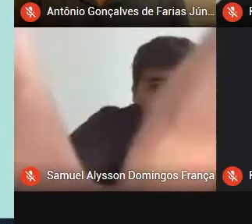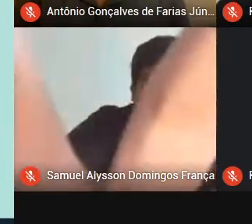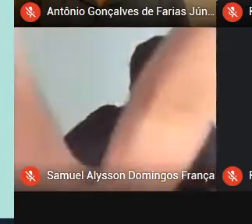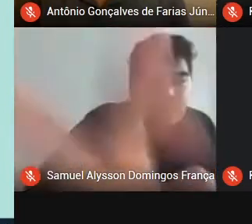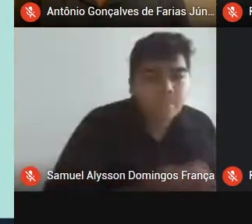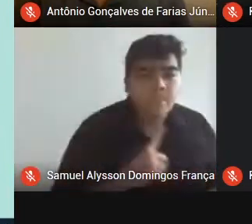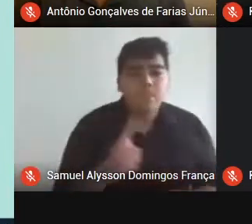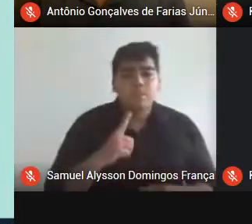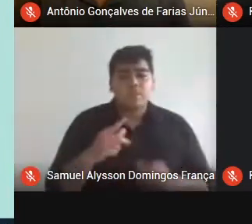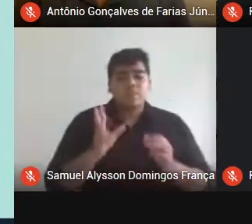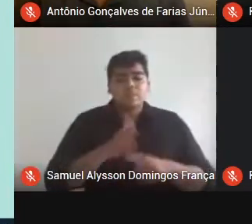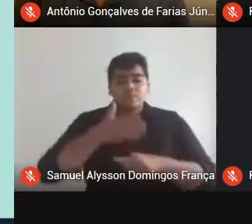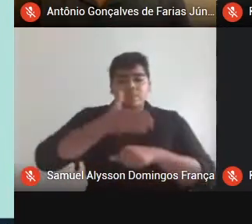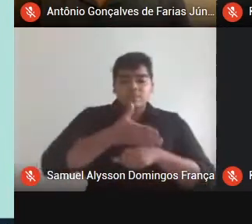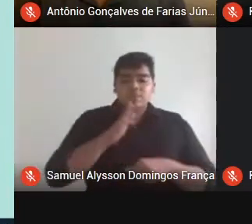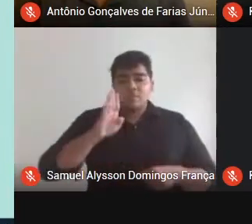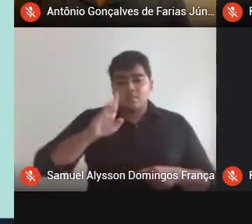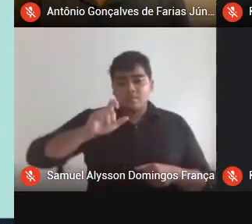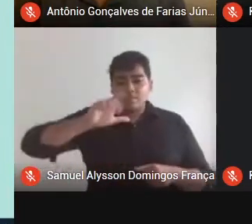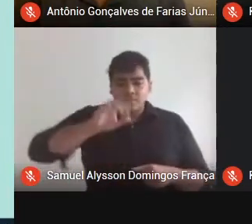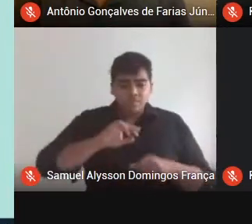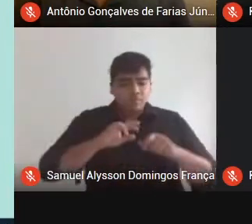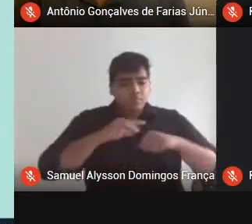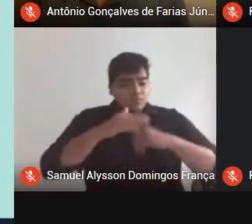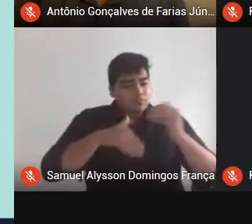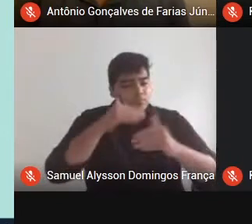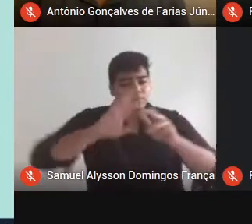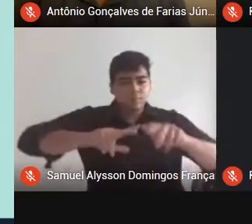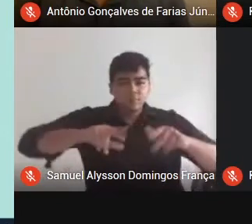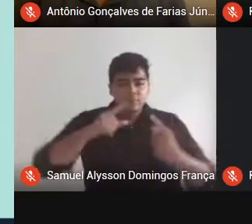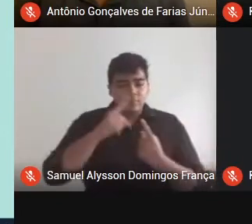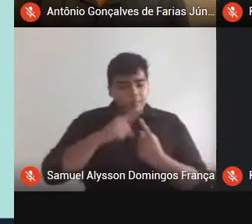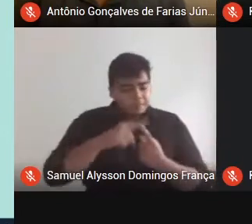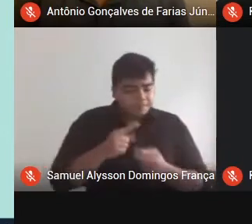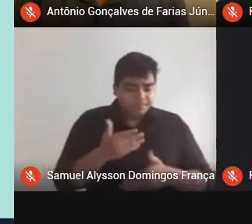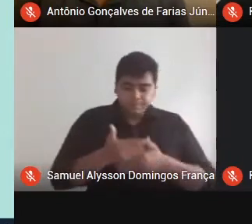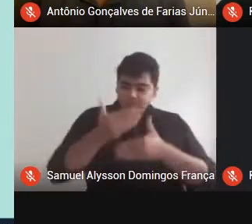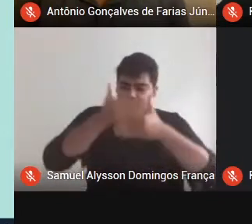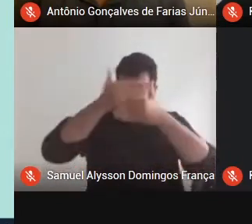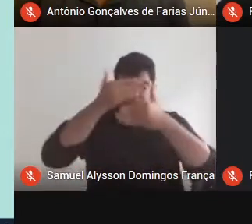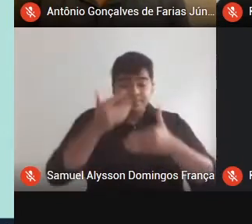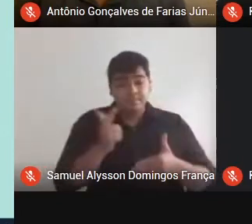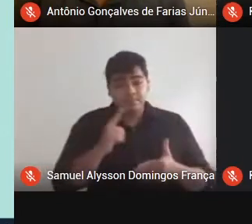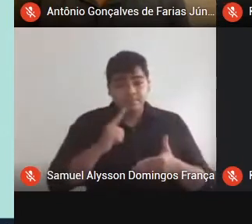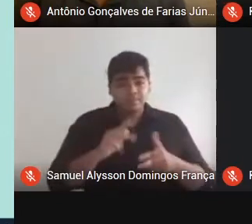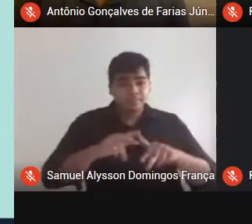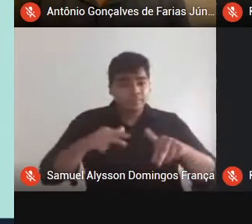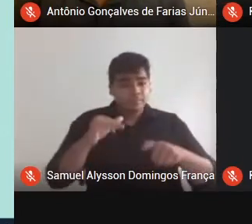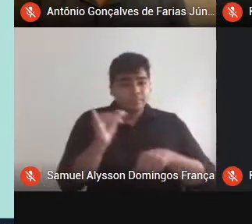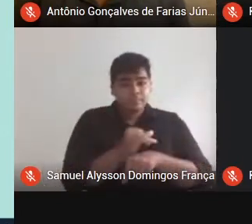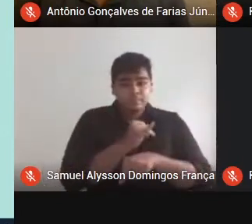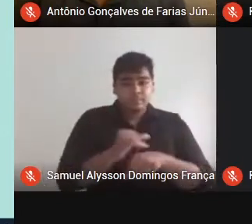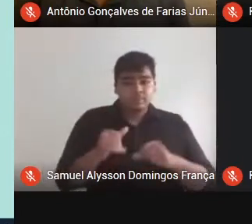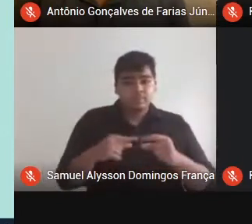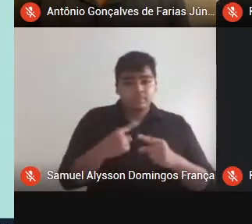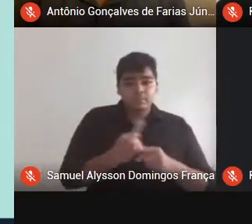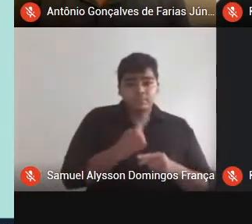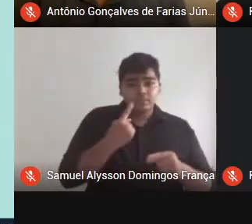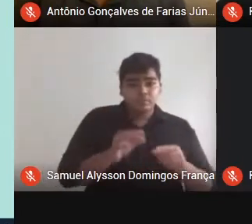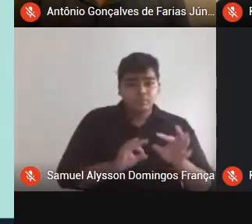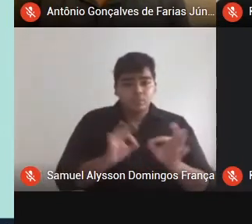bloco desenvolvendo vários tipos de parede, várias composições de paredes, né? E depois disso, fazemos uma